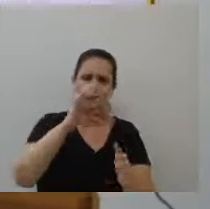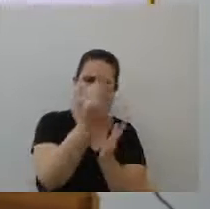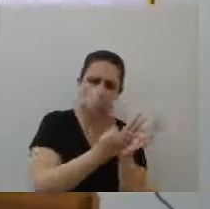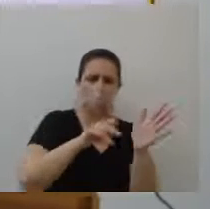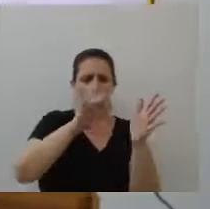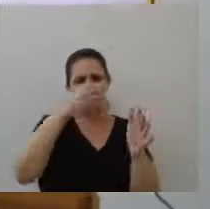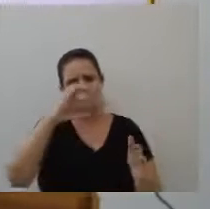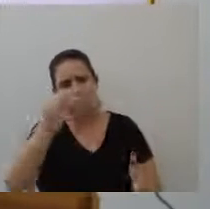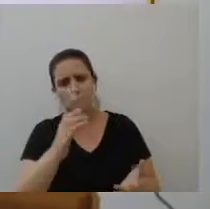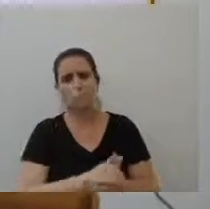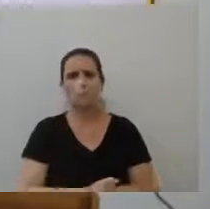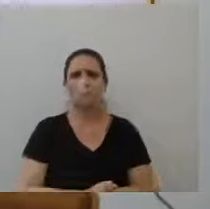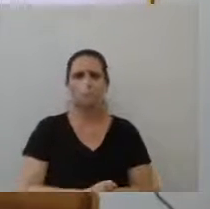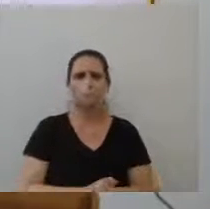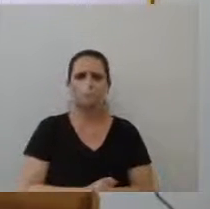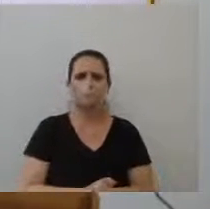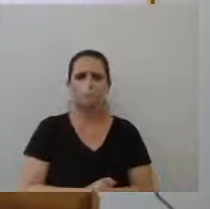do Sul.